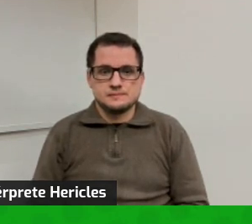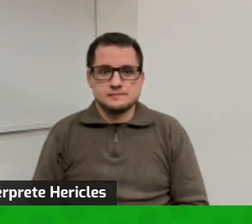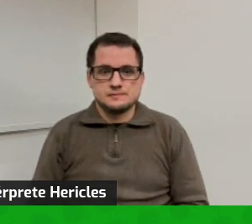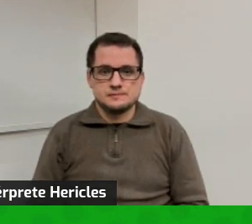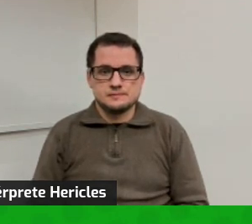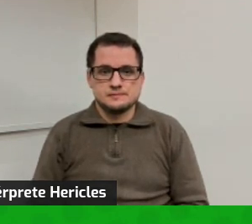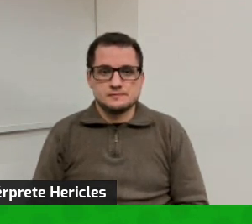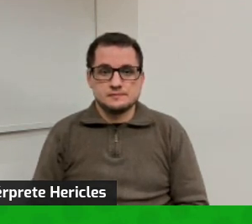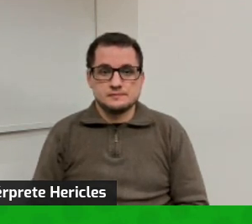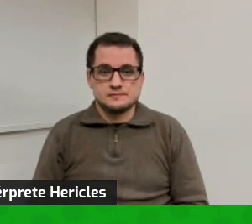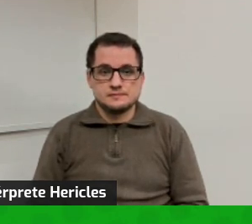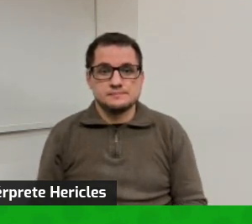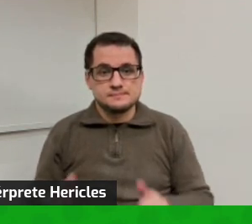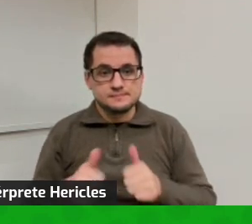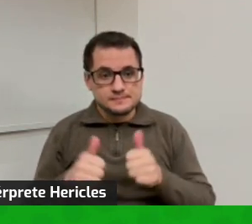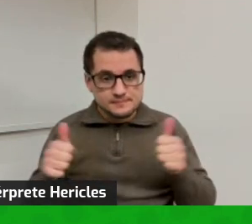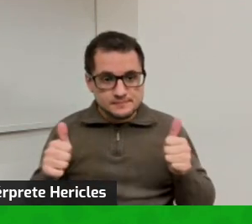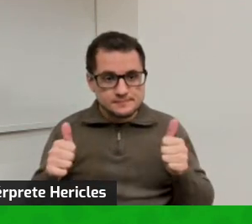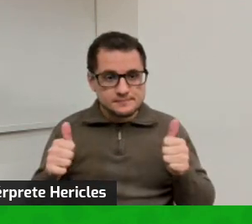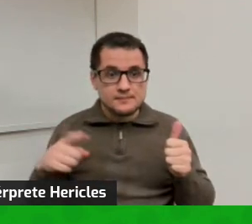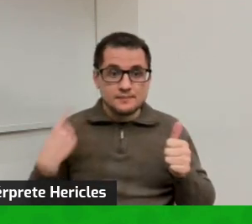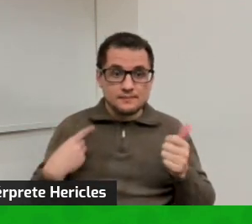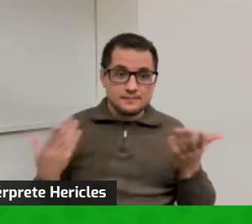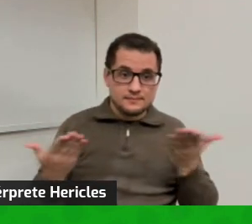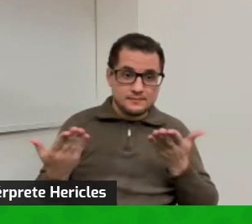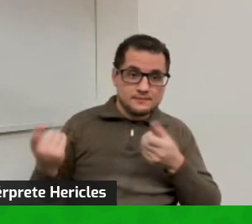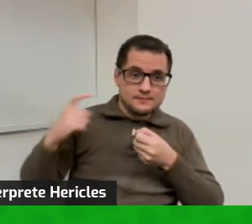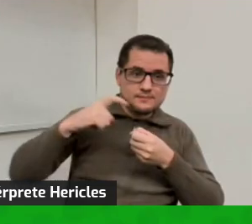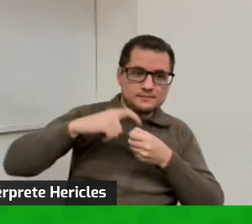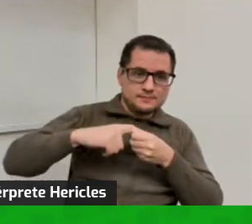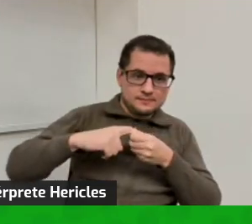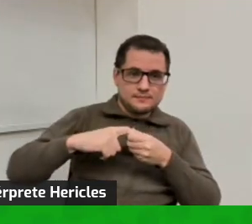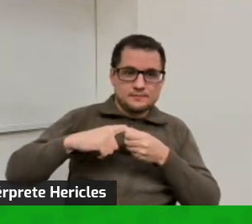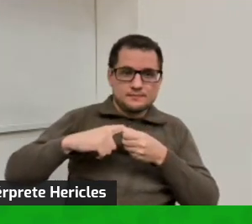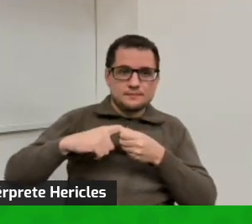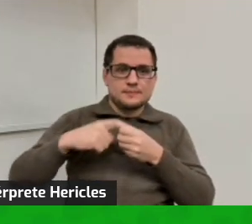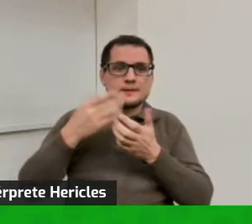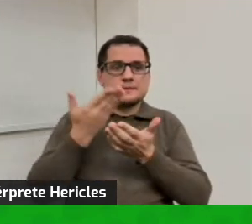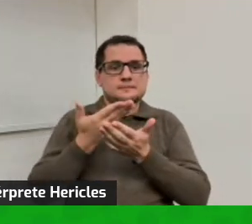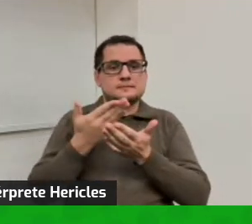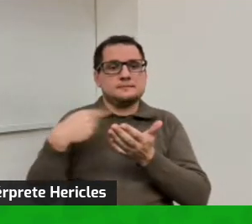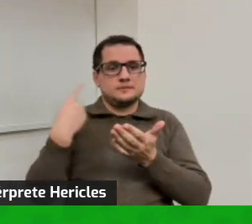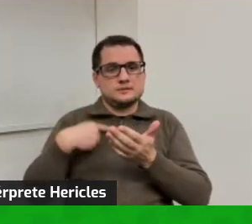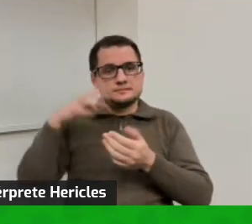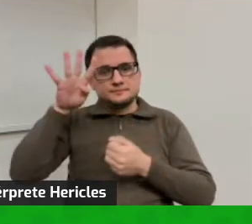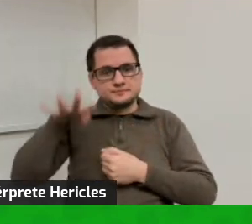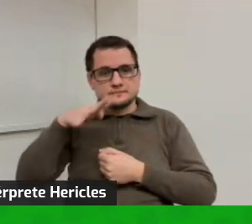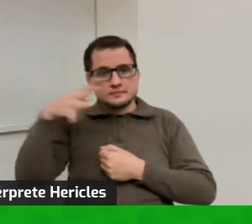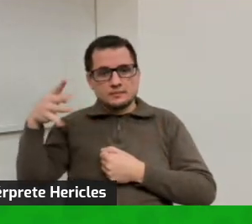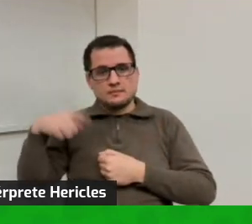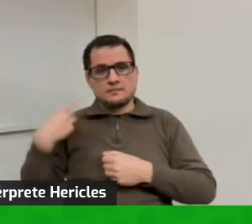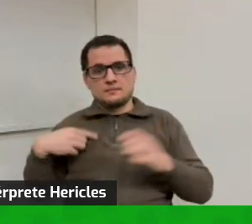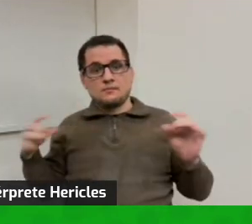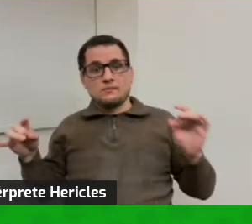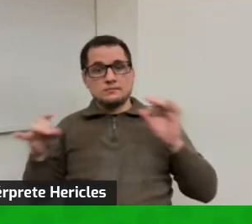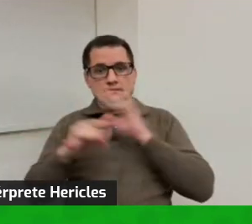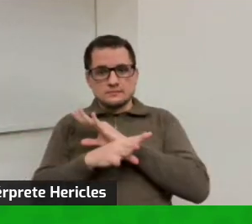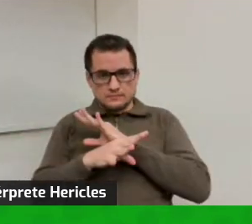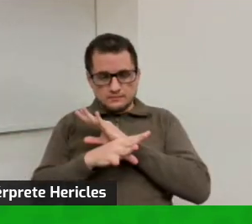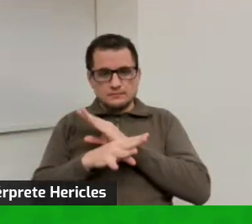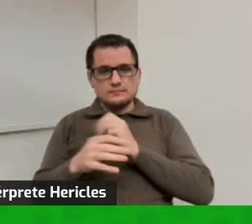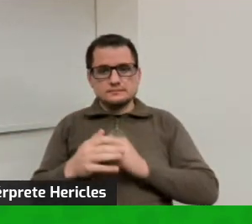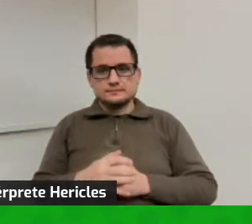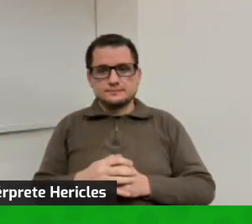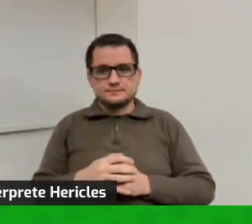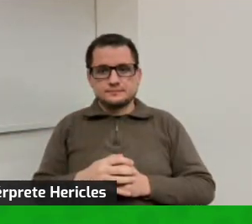Beleza, pessoal. Então, voltamos aqui à nossa planilha para a gente finalizar ela aqui. Então,